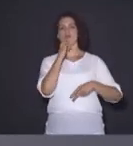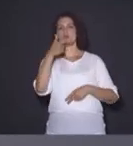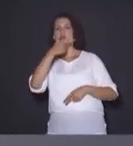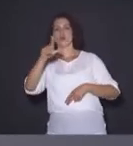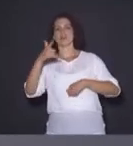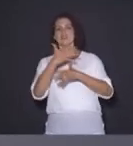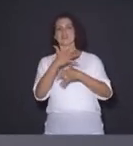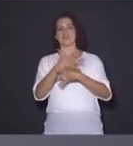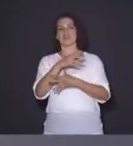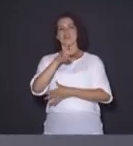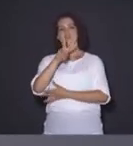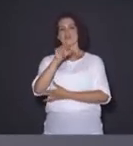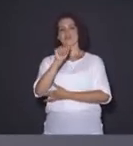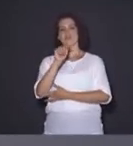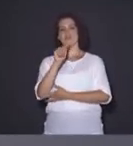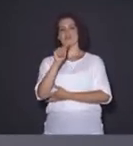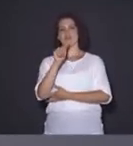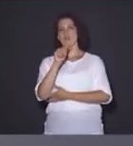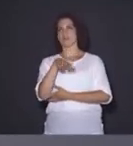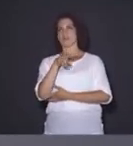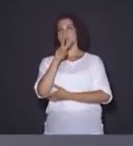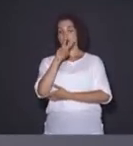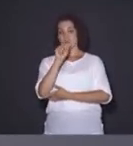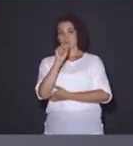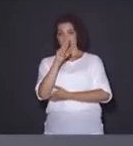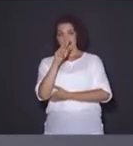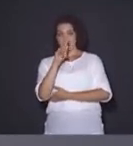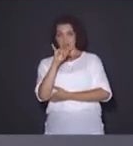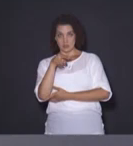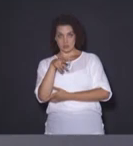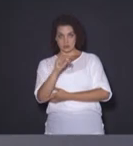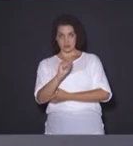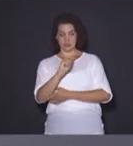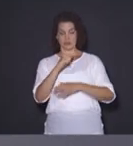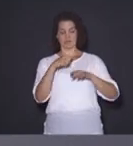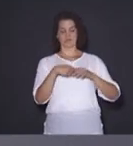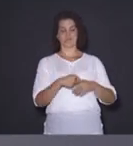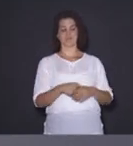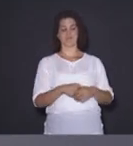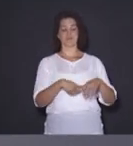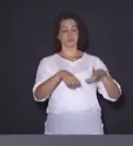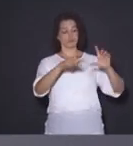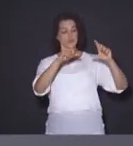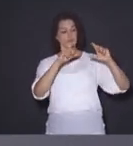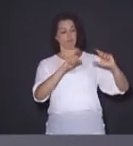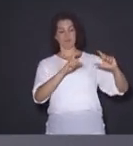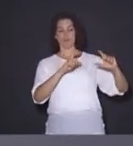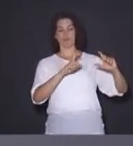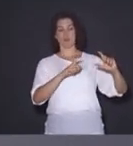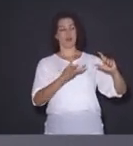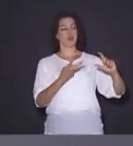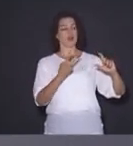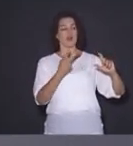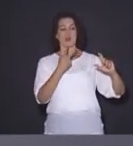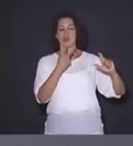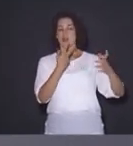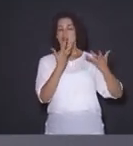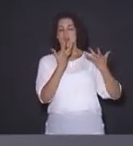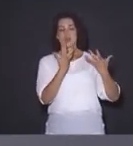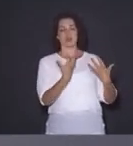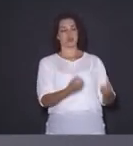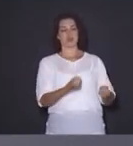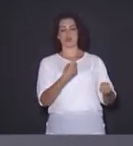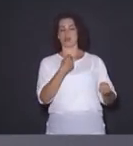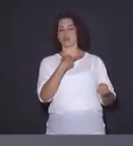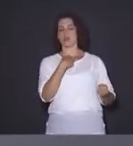ele parágrafo único não será permitida direta ou indiretamente implantar lecionar